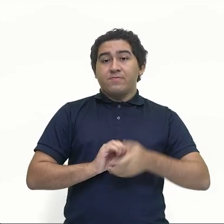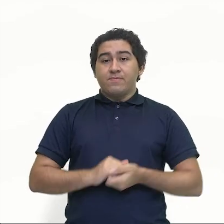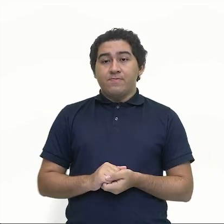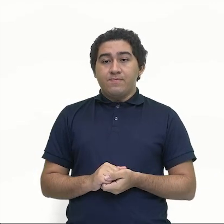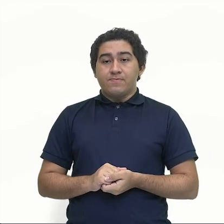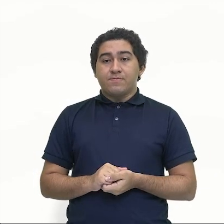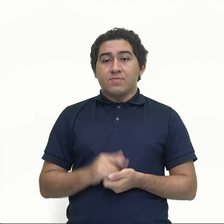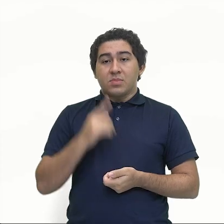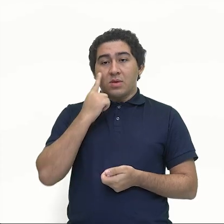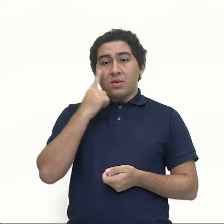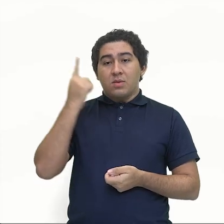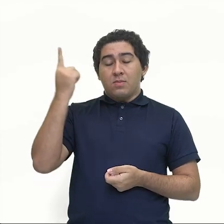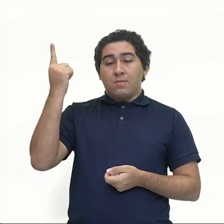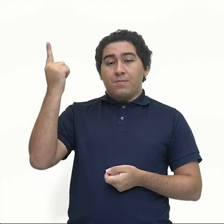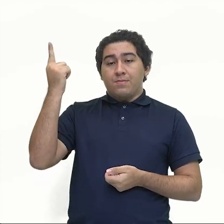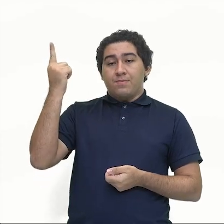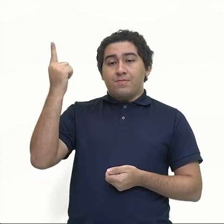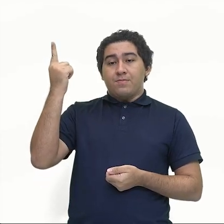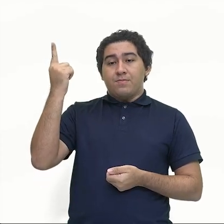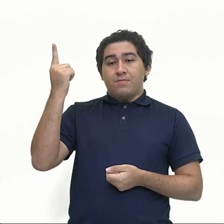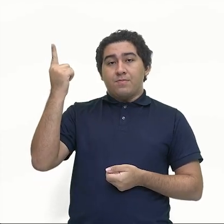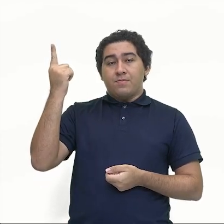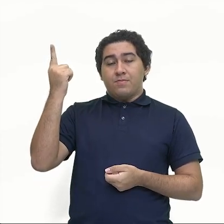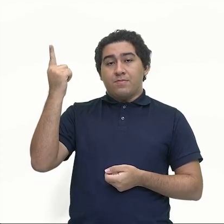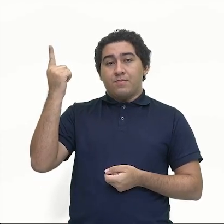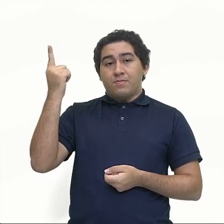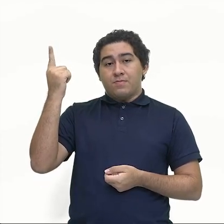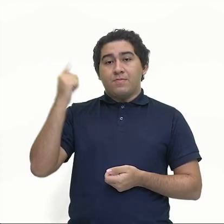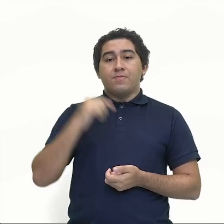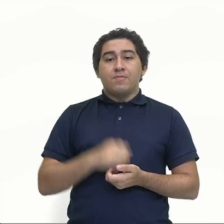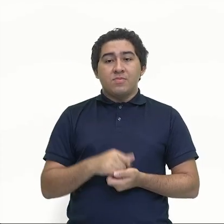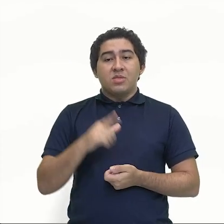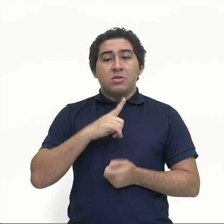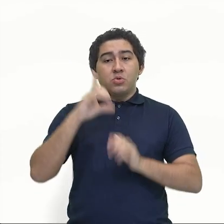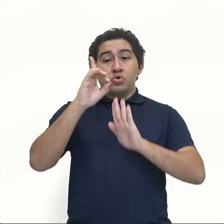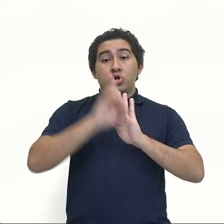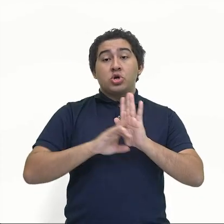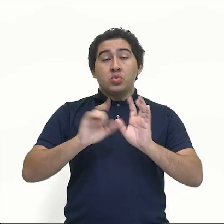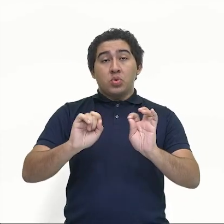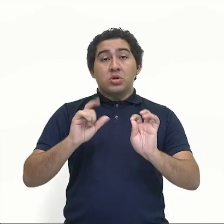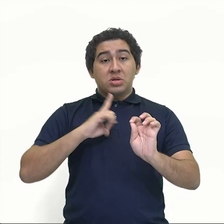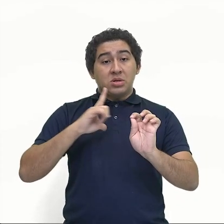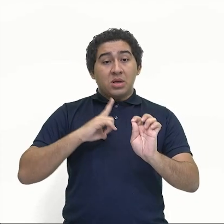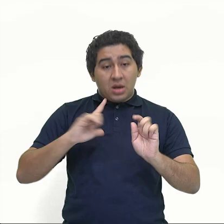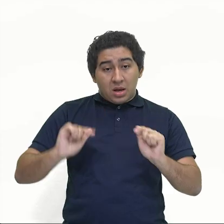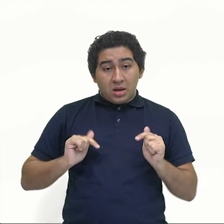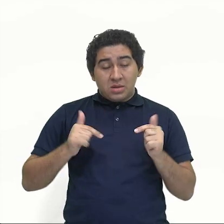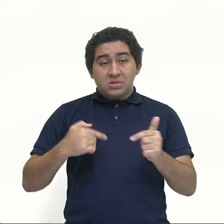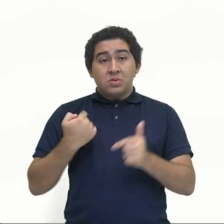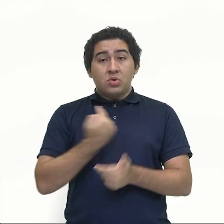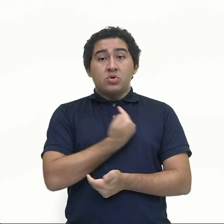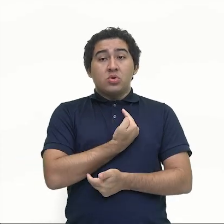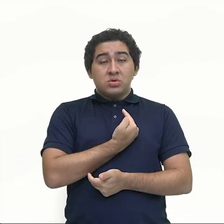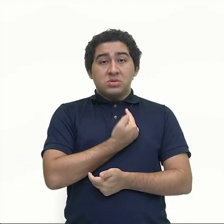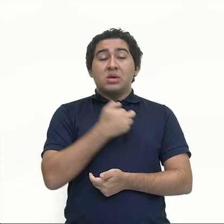We have the right to practice them. Nós temos o direito de praticar a